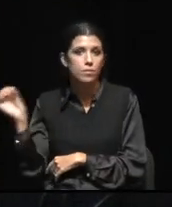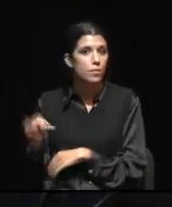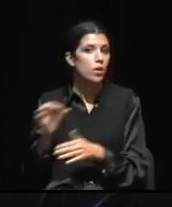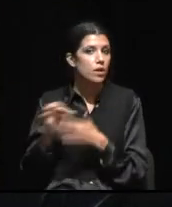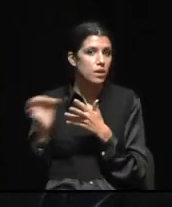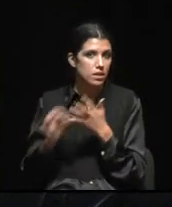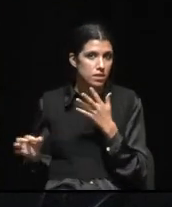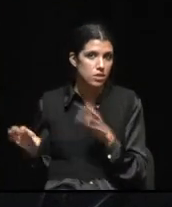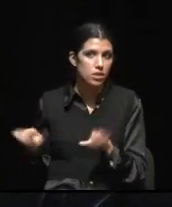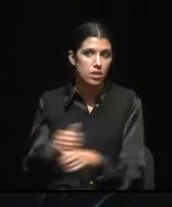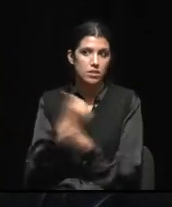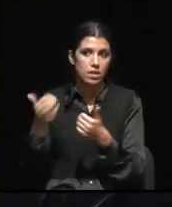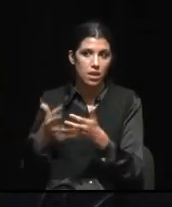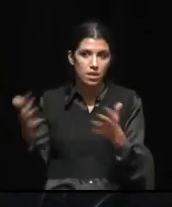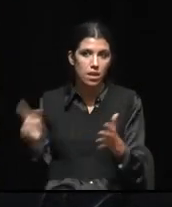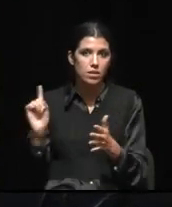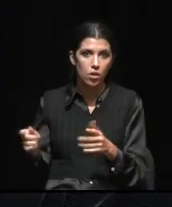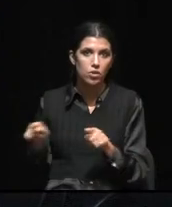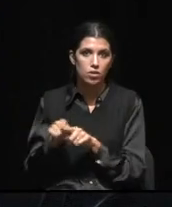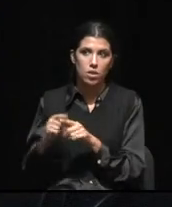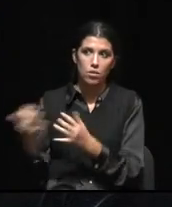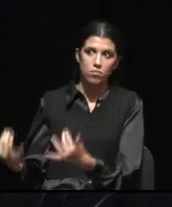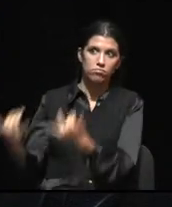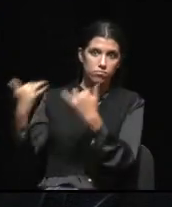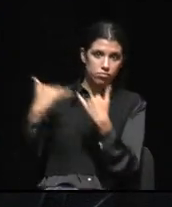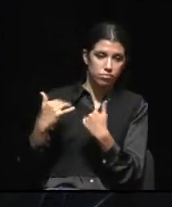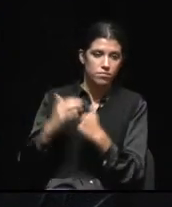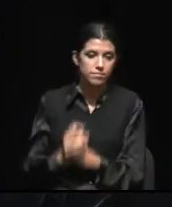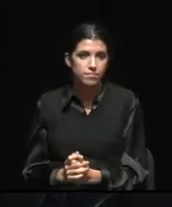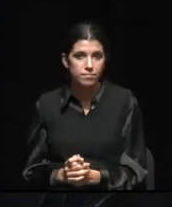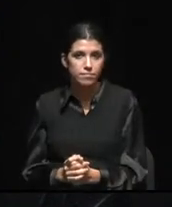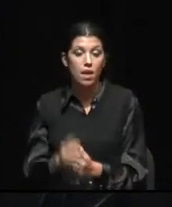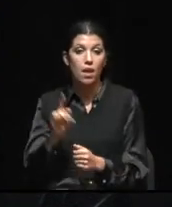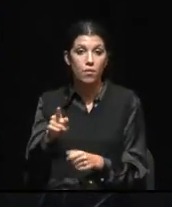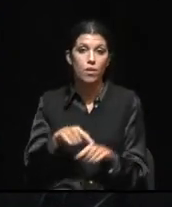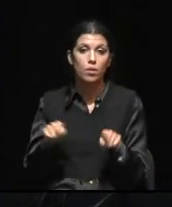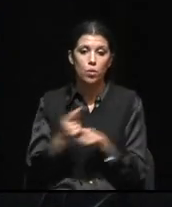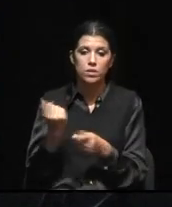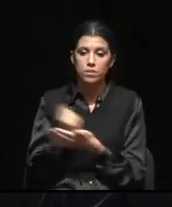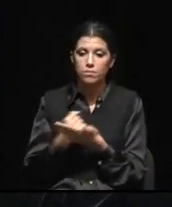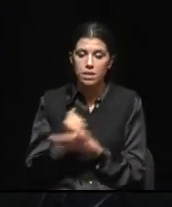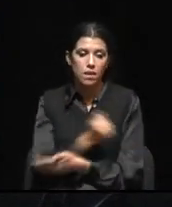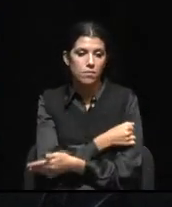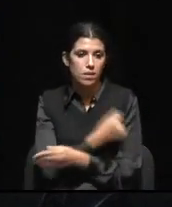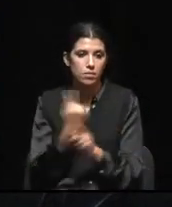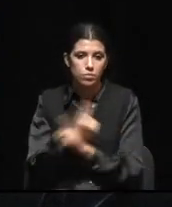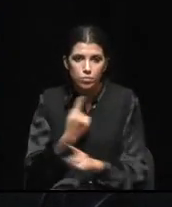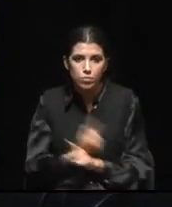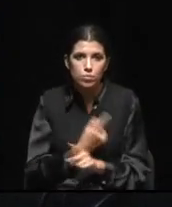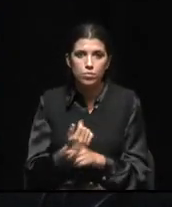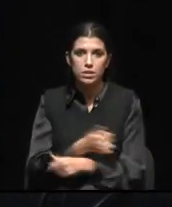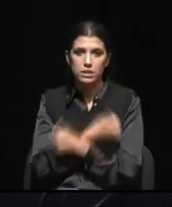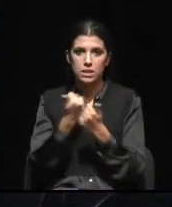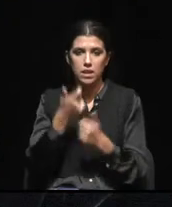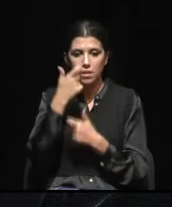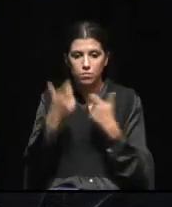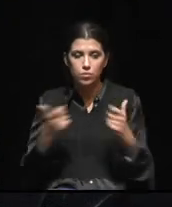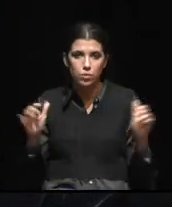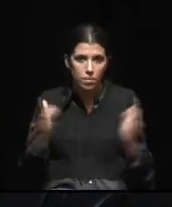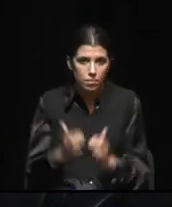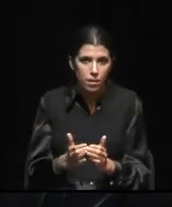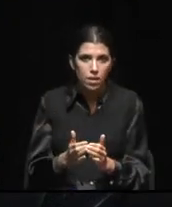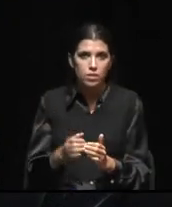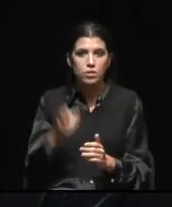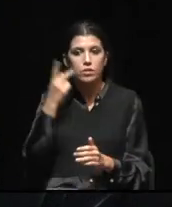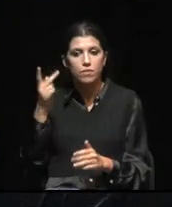característica das grandes cidades que é a atomização através das dinâmicas do mercado da Habitação a cidade tem menos cidadãos e tem